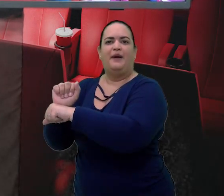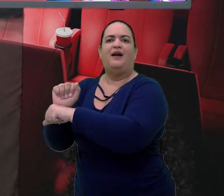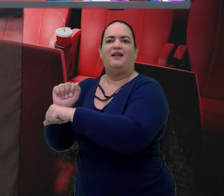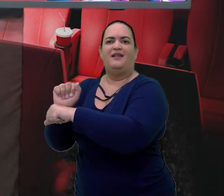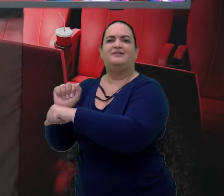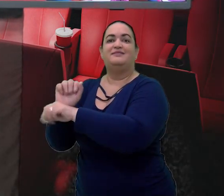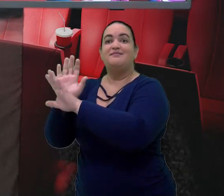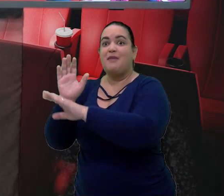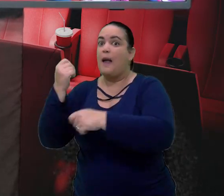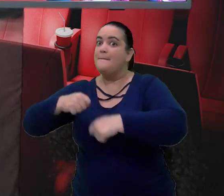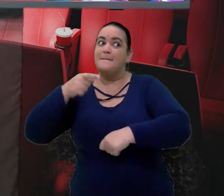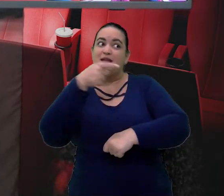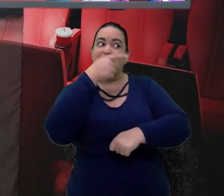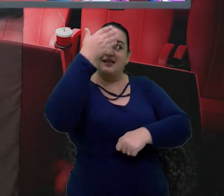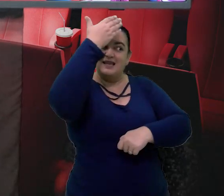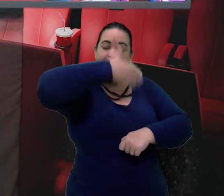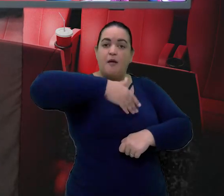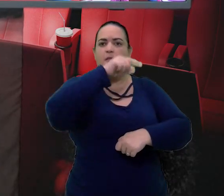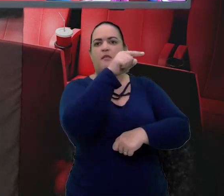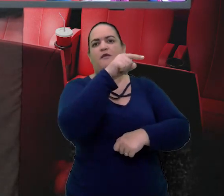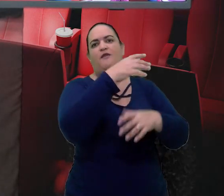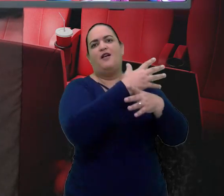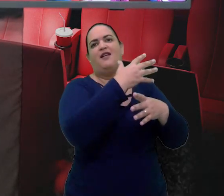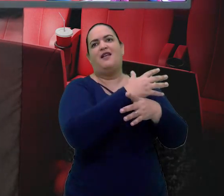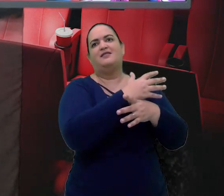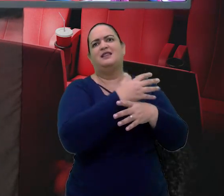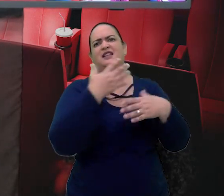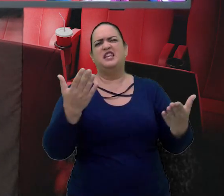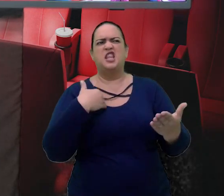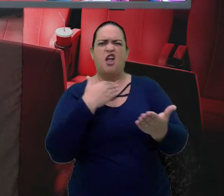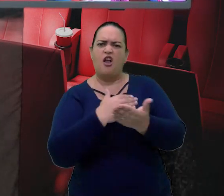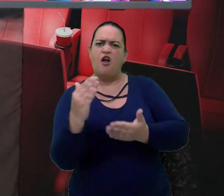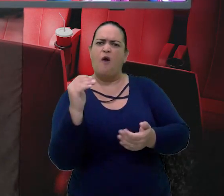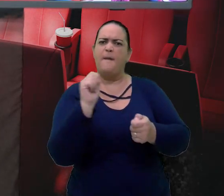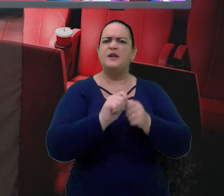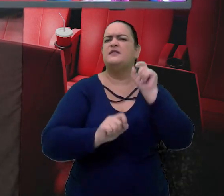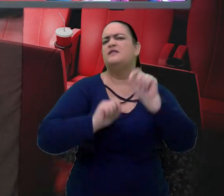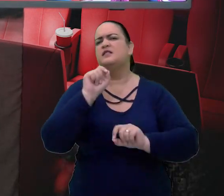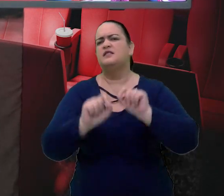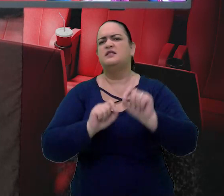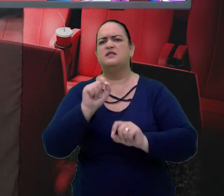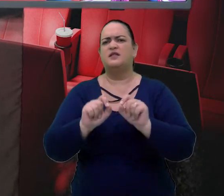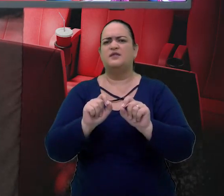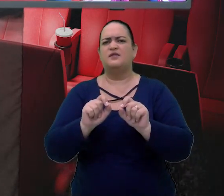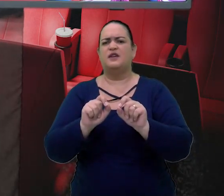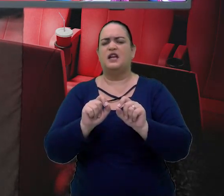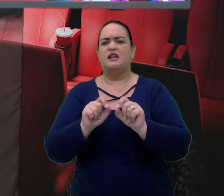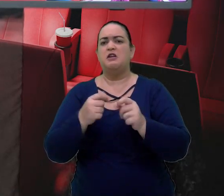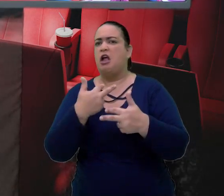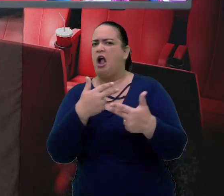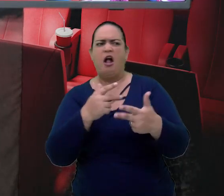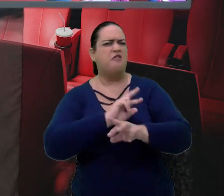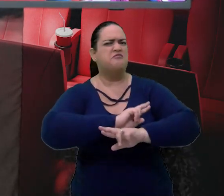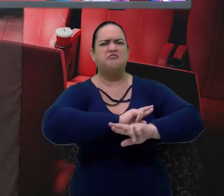cidade. E aí ele começa a fazer coisas que não pertenciam ao mundo dele, porque